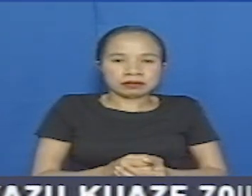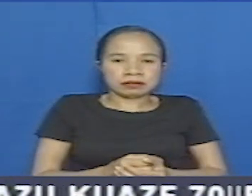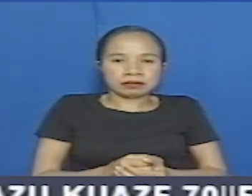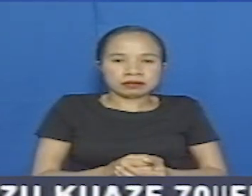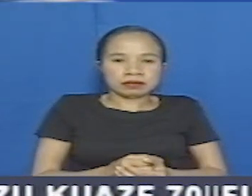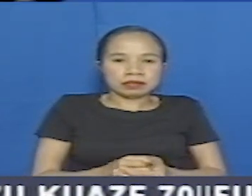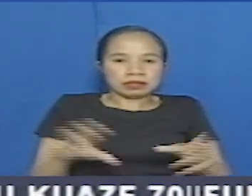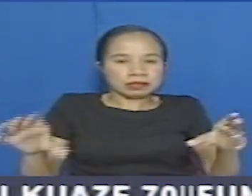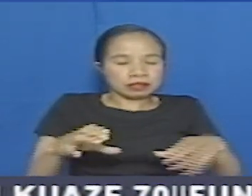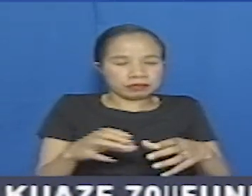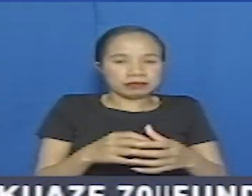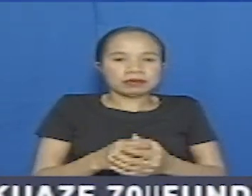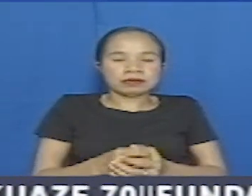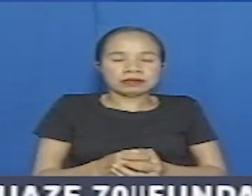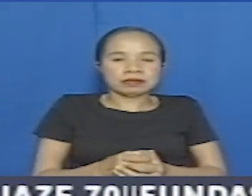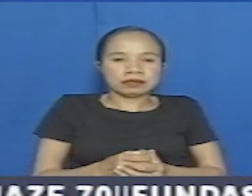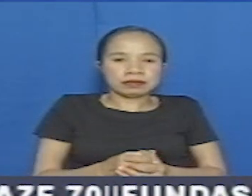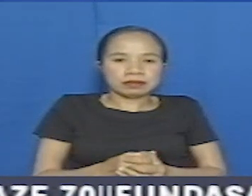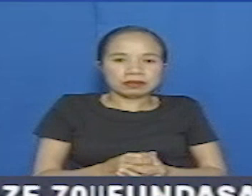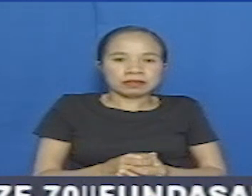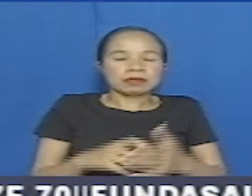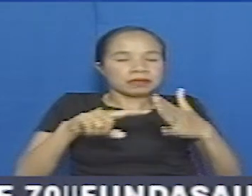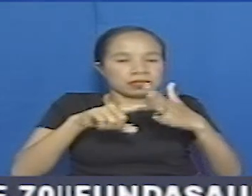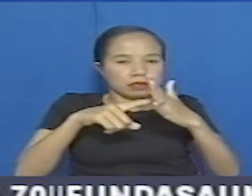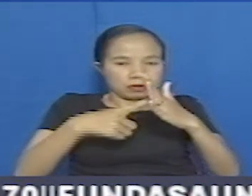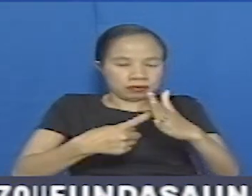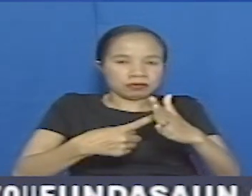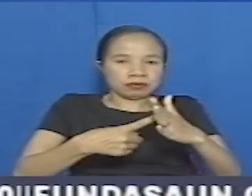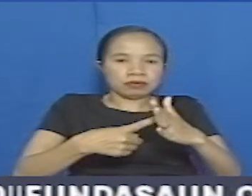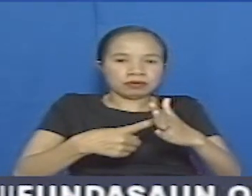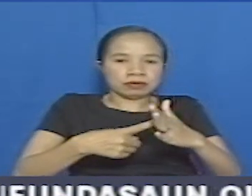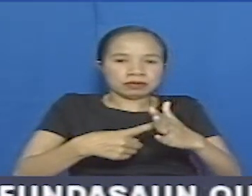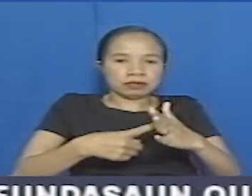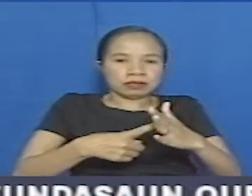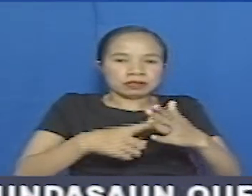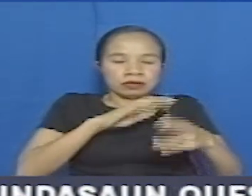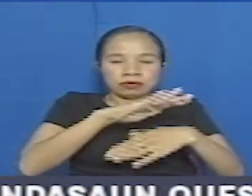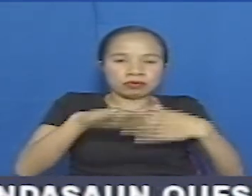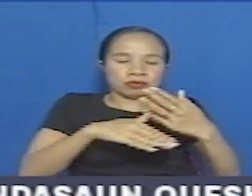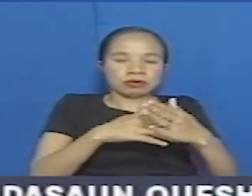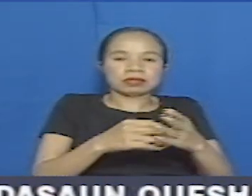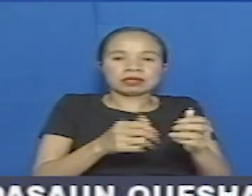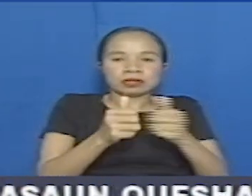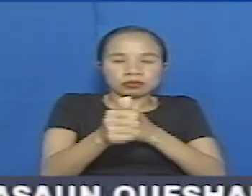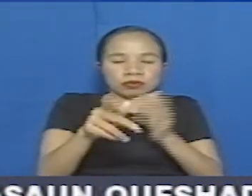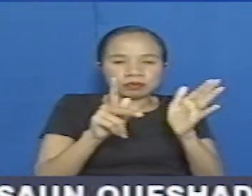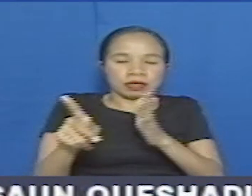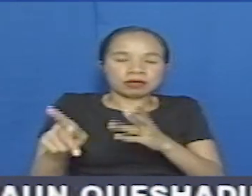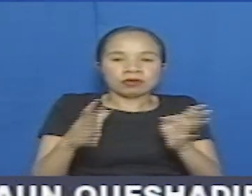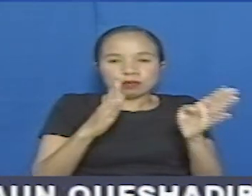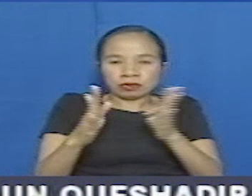sirabe dada cabo nemus bele hahuana se bototu lao tuir plano processo hutu